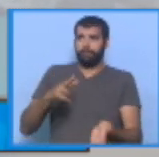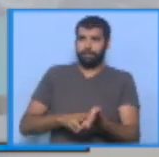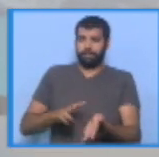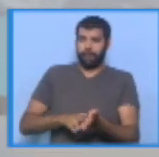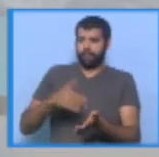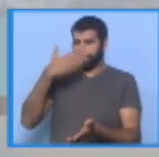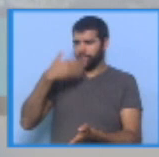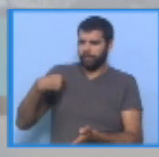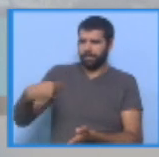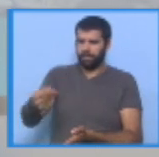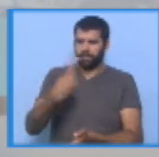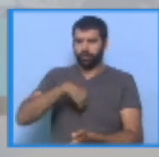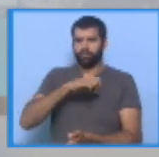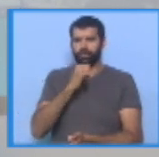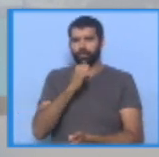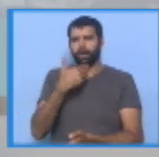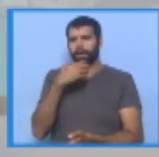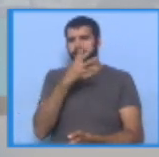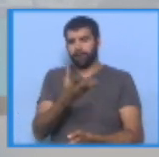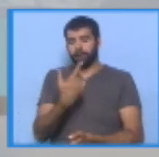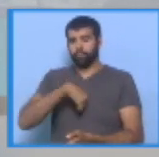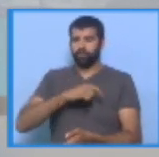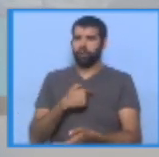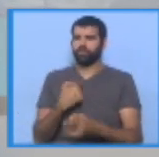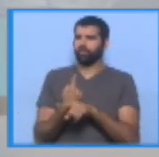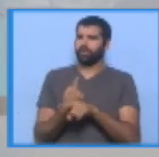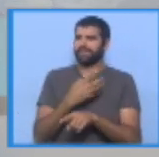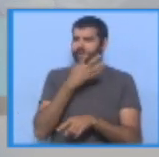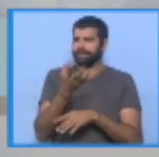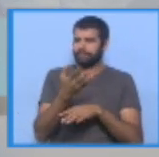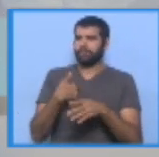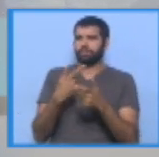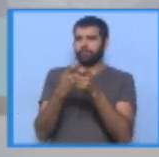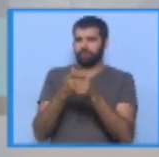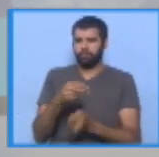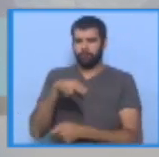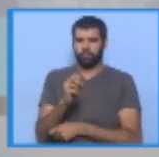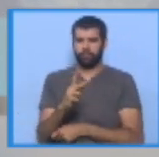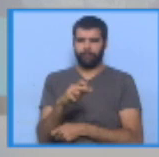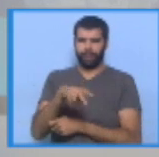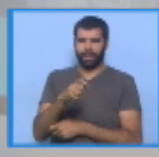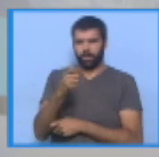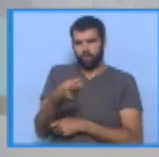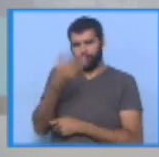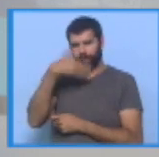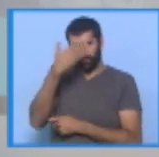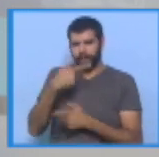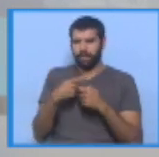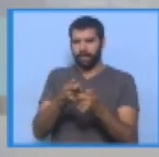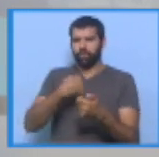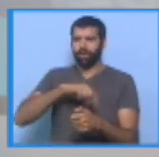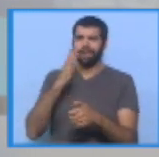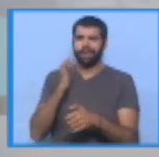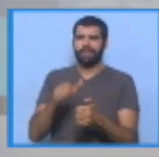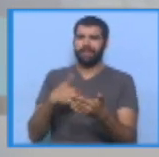os dias. Nós costumamos dizer que o que oferecemos nestes dias da novena é o que procuramos oferecer todos os dias, com